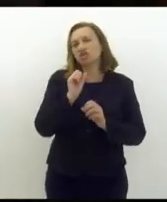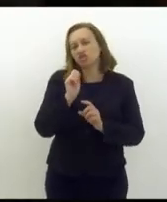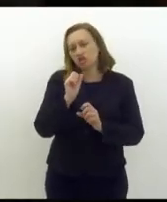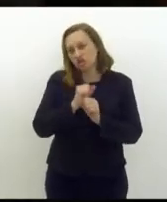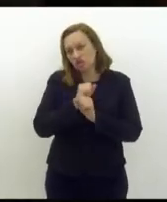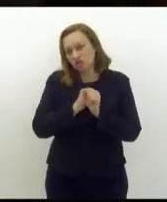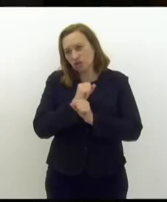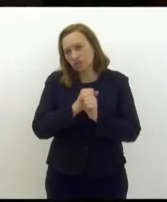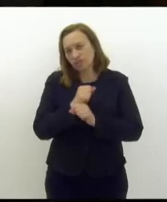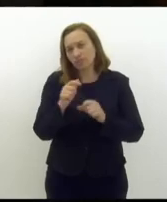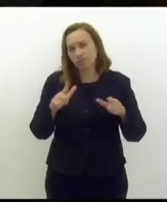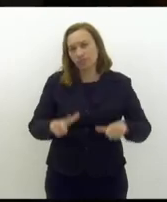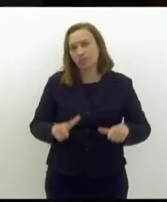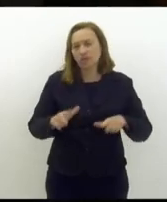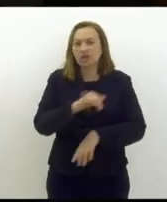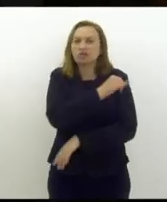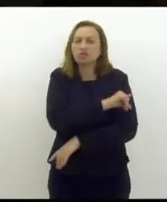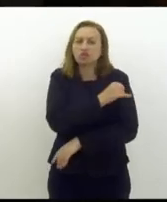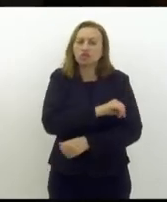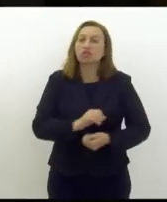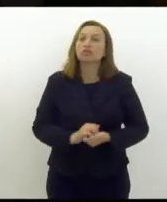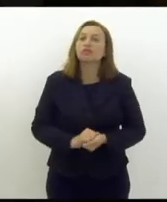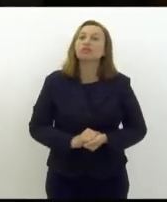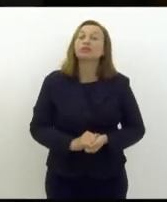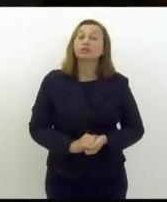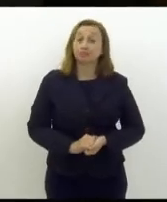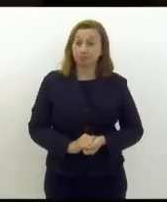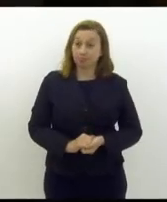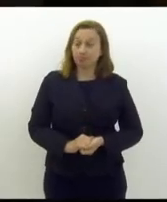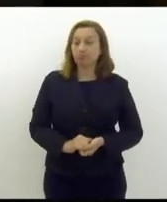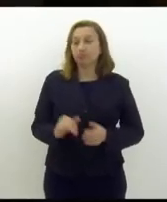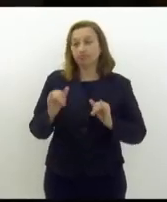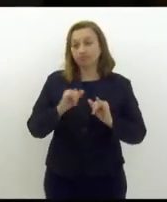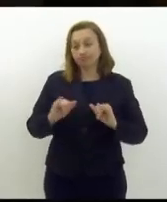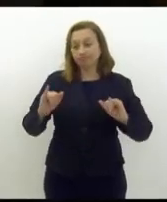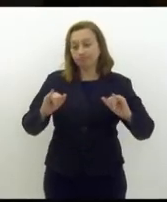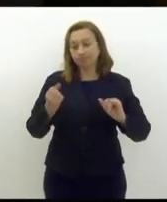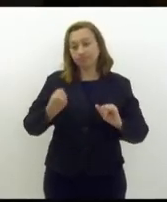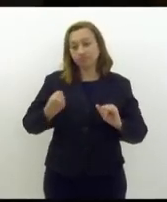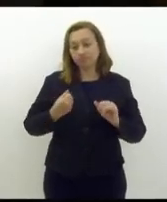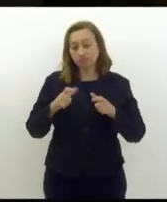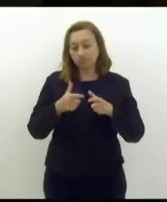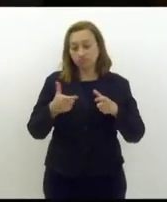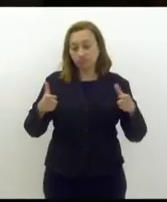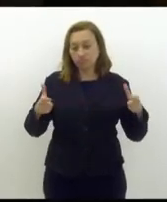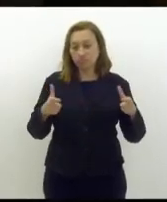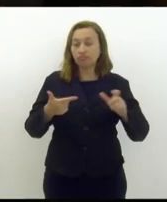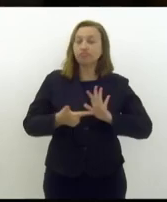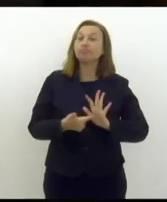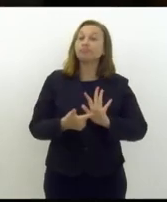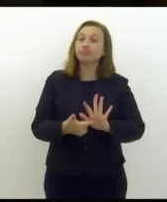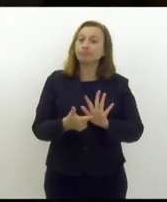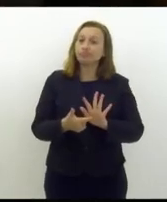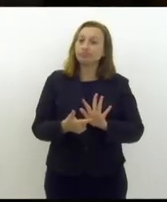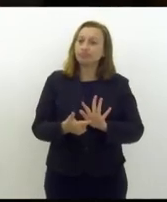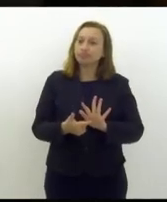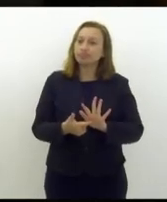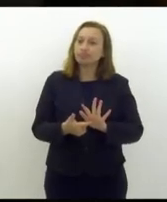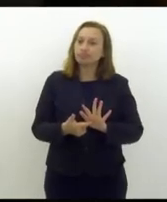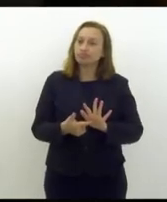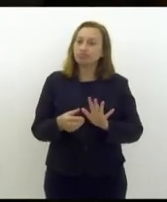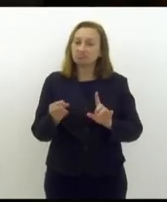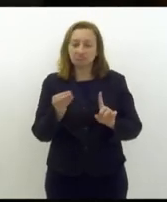na região metropolitana do Rio de Janeiro ou seja é um número estarrecedor que demonstra a